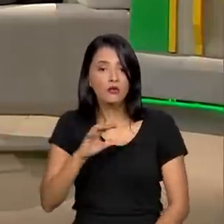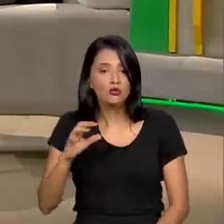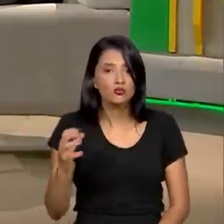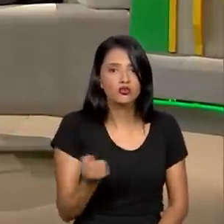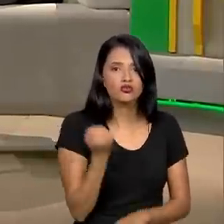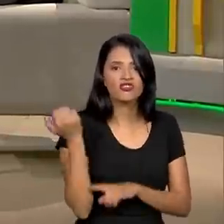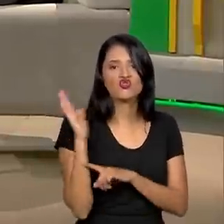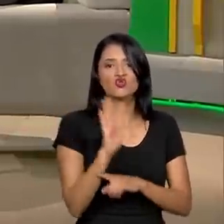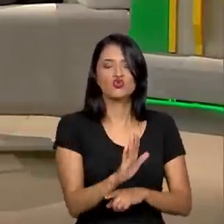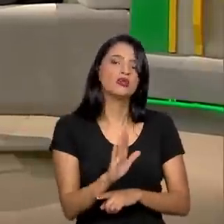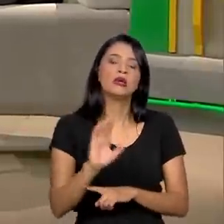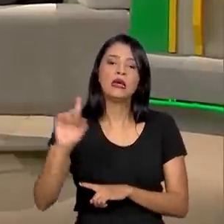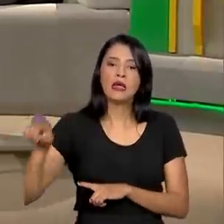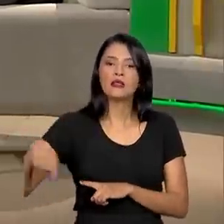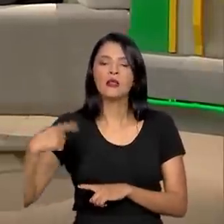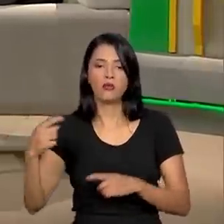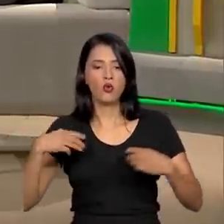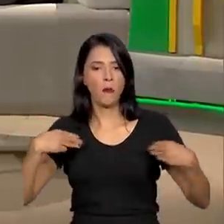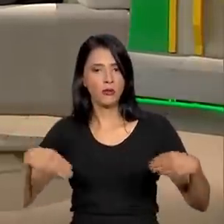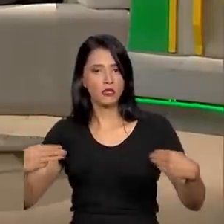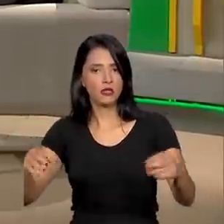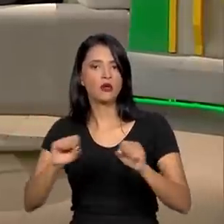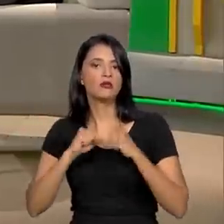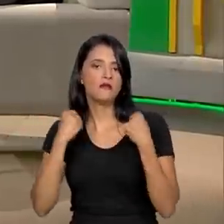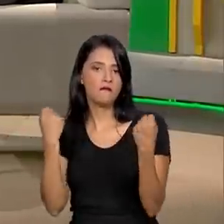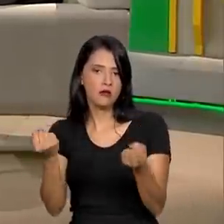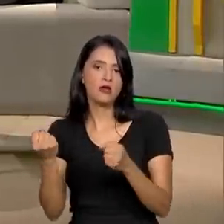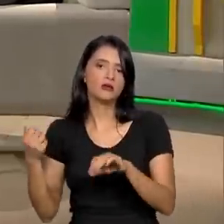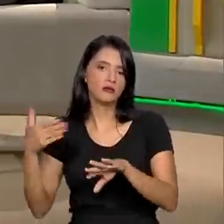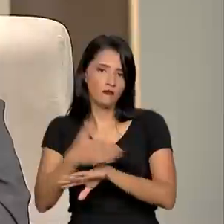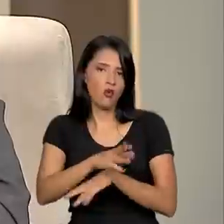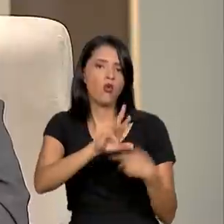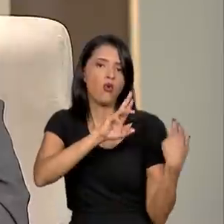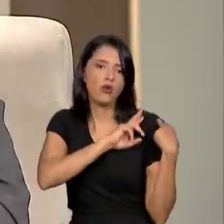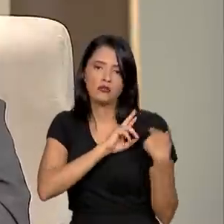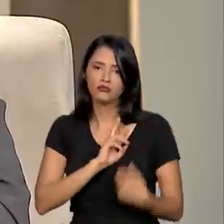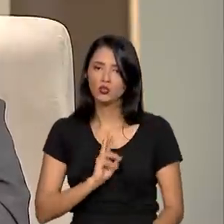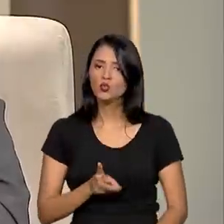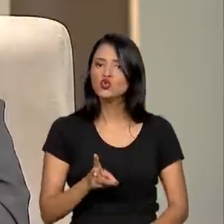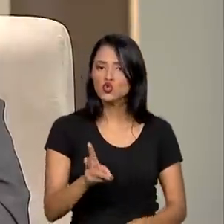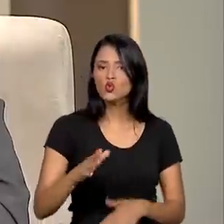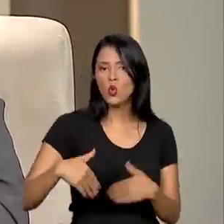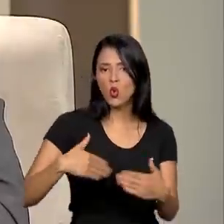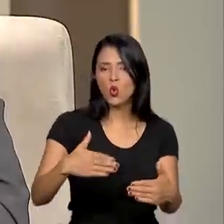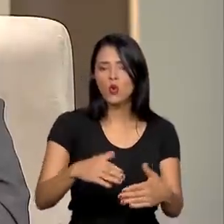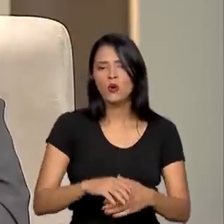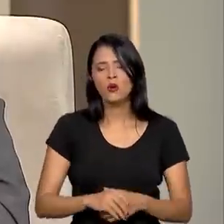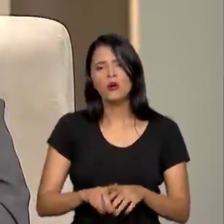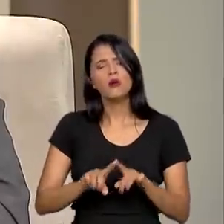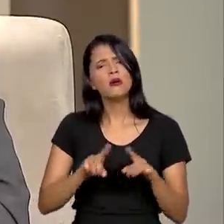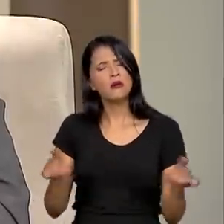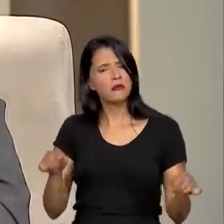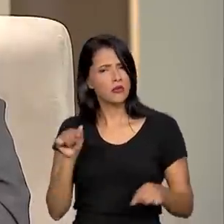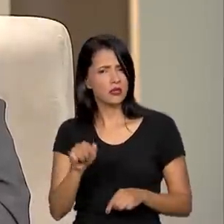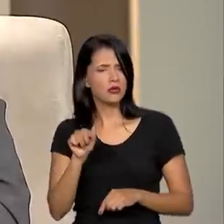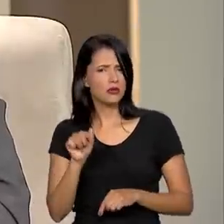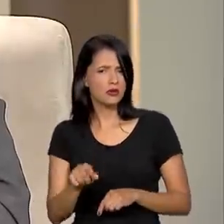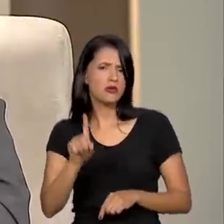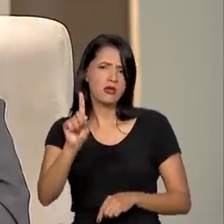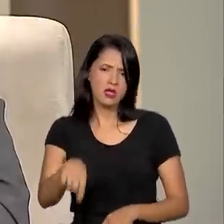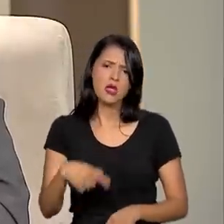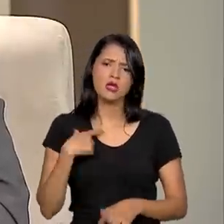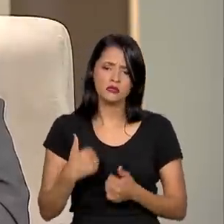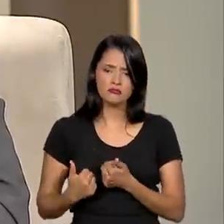aqui, o Ministério da Defesa tomou conta do assunto e deu prosseguimento. Mas esse termo